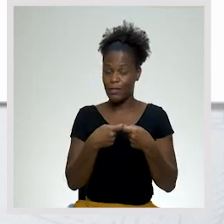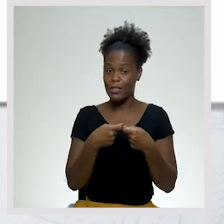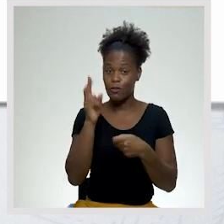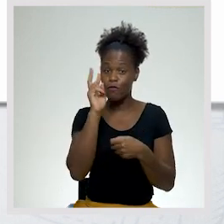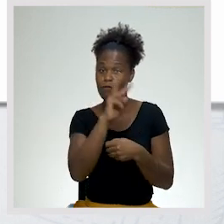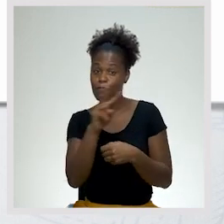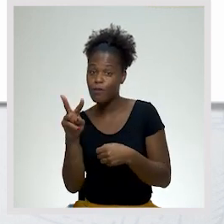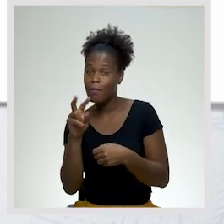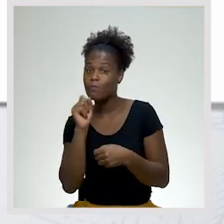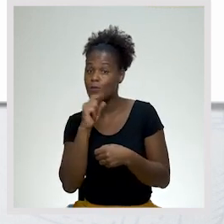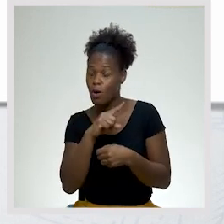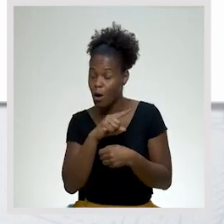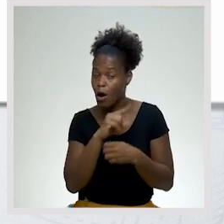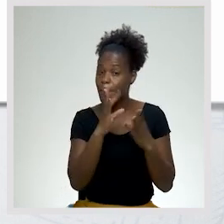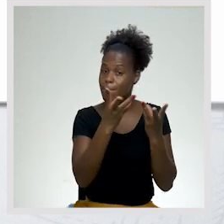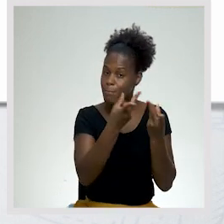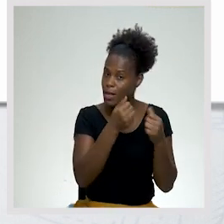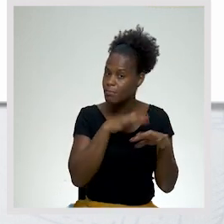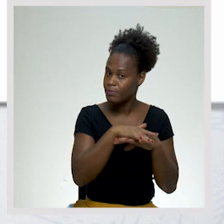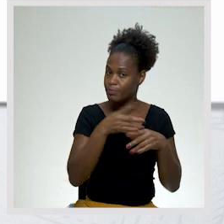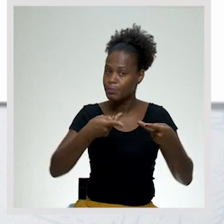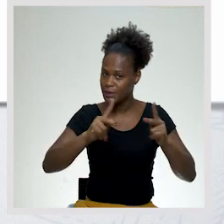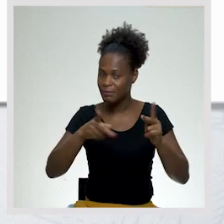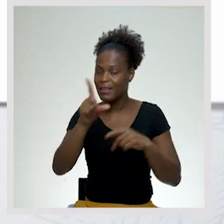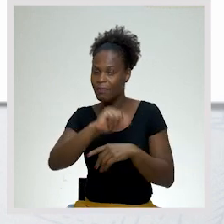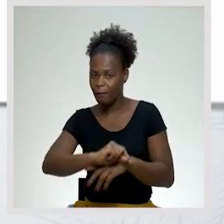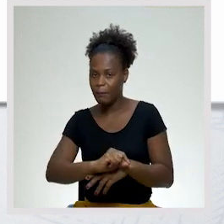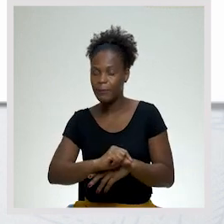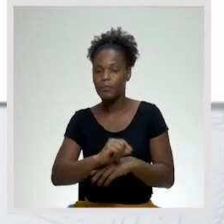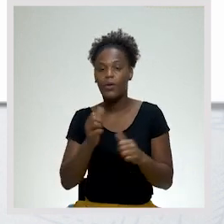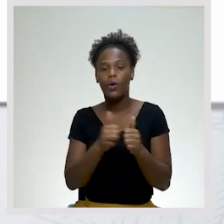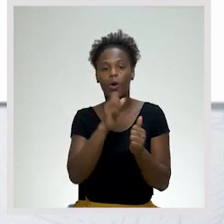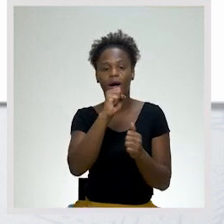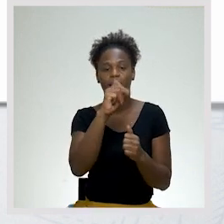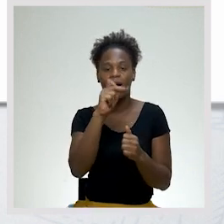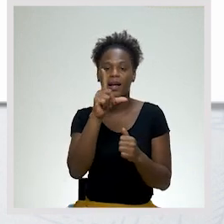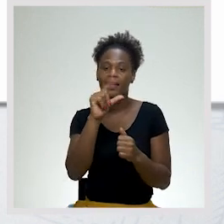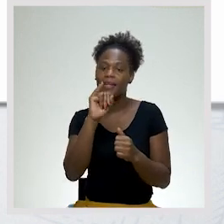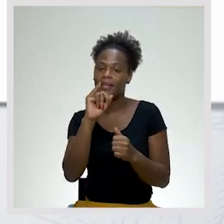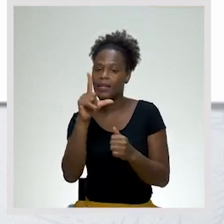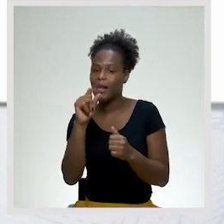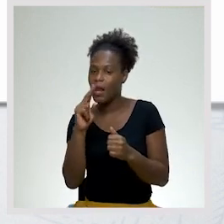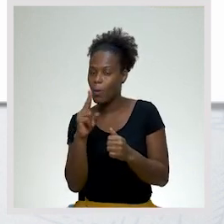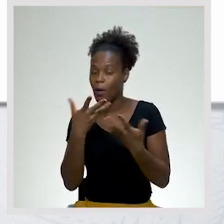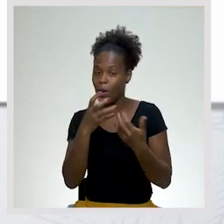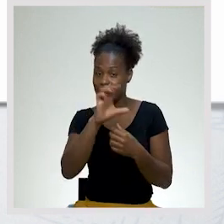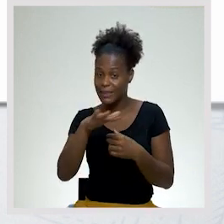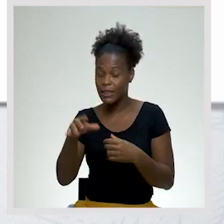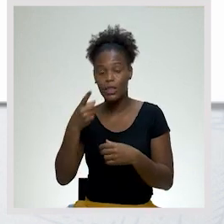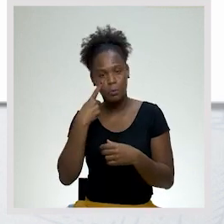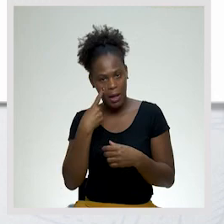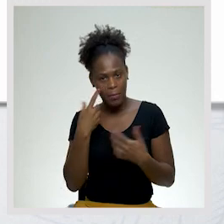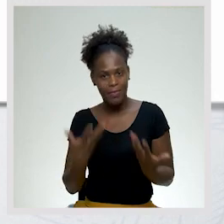mensurável, matematizável e mecanizada. Com Galileu, a ciência torna